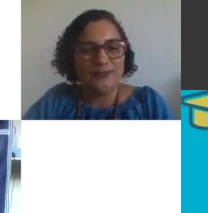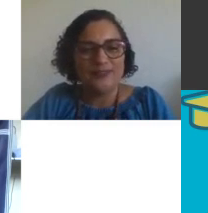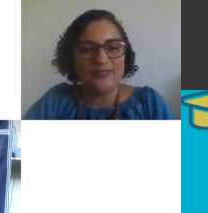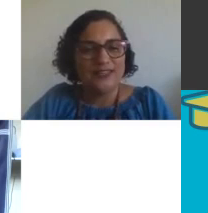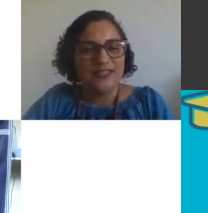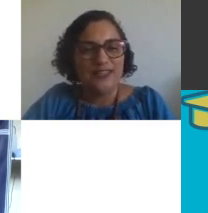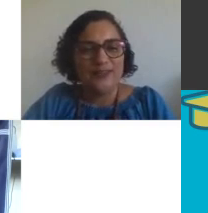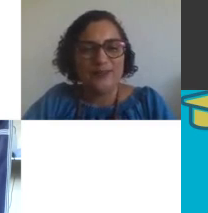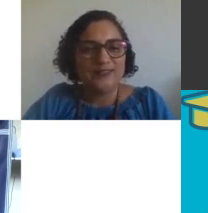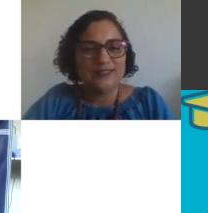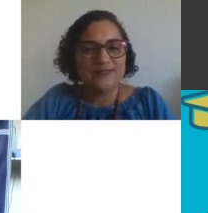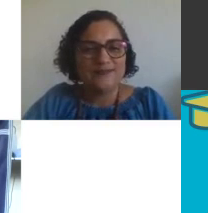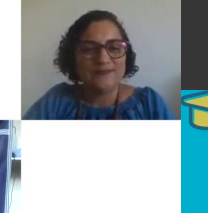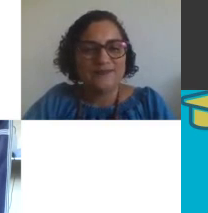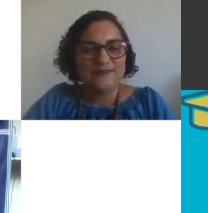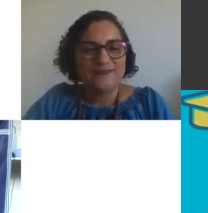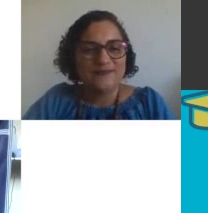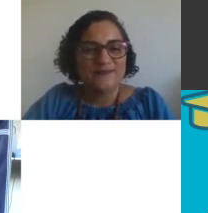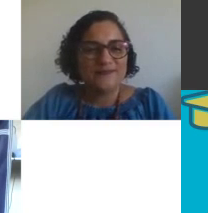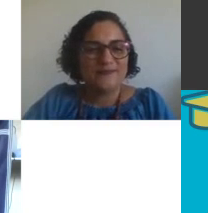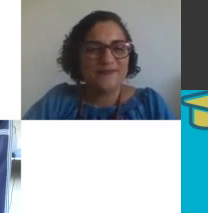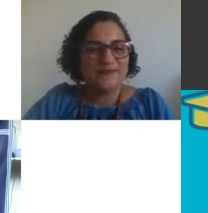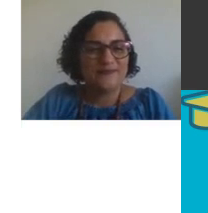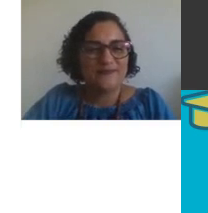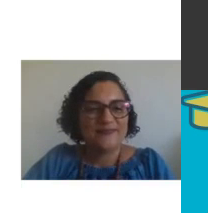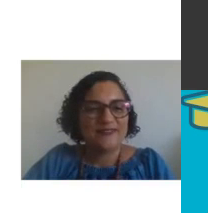para todos e todas.